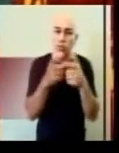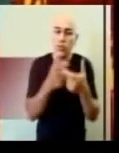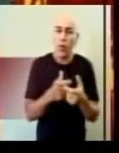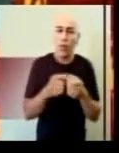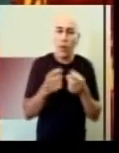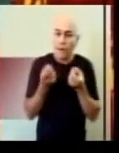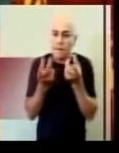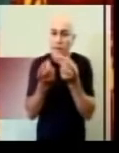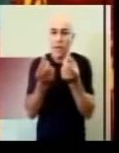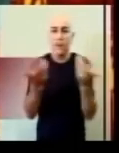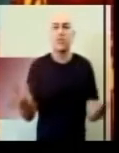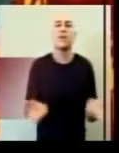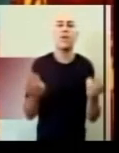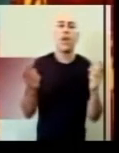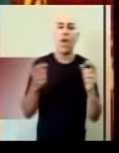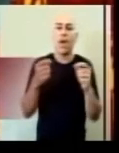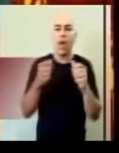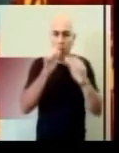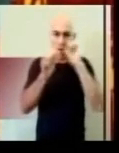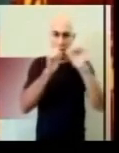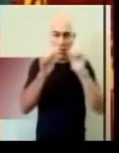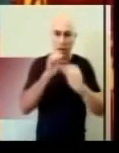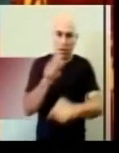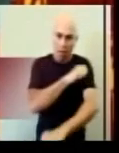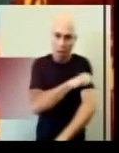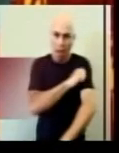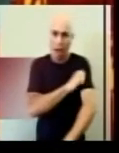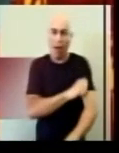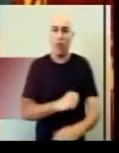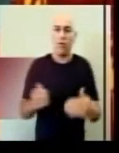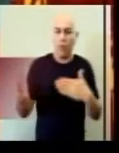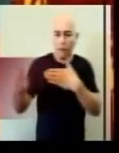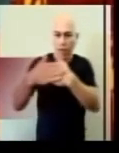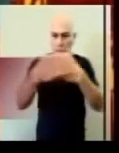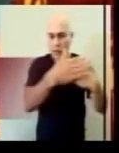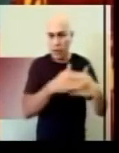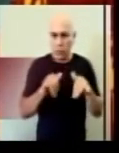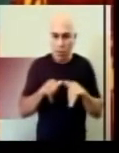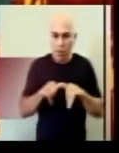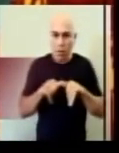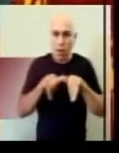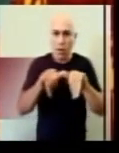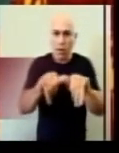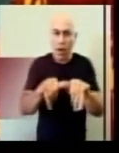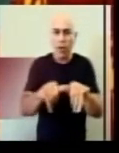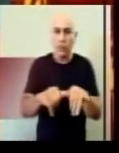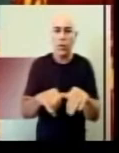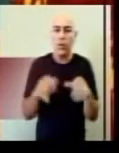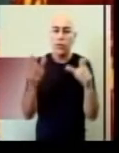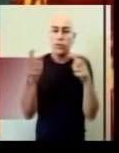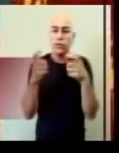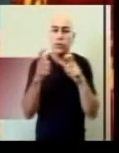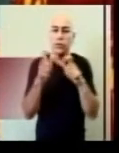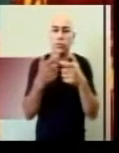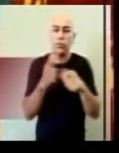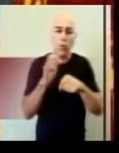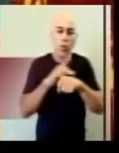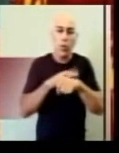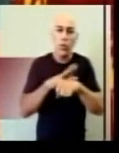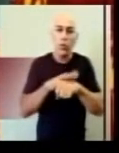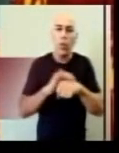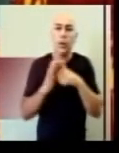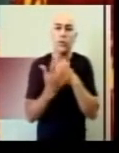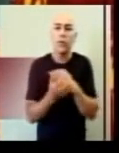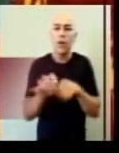bebida alcoólica e do fechamento dos supermercados, né? Houve uma redução, a gente